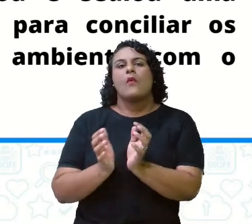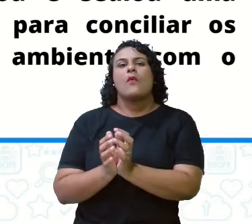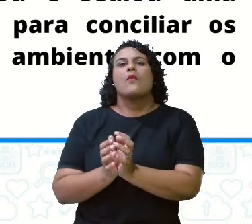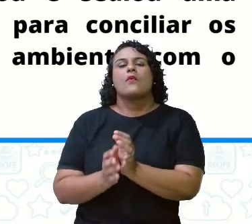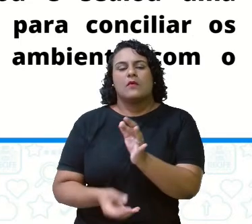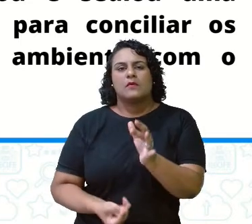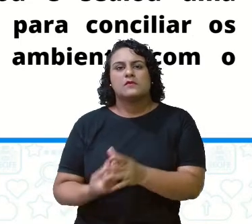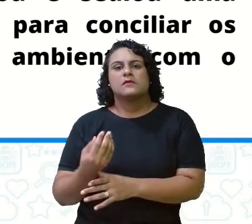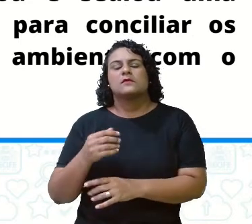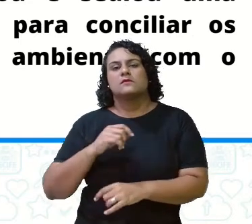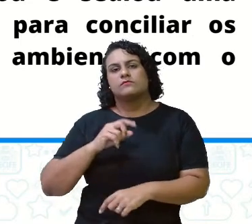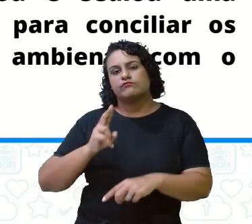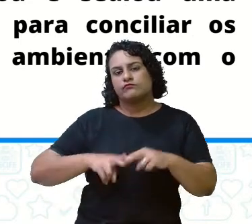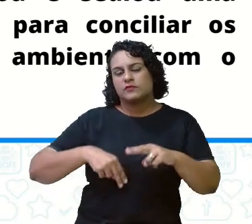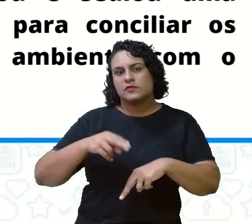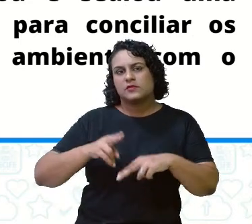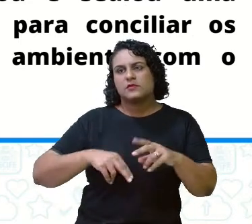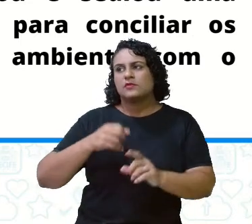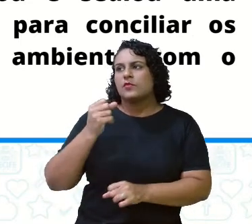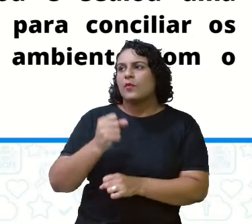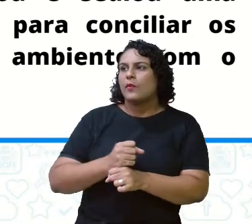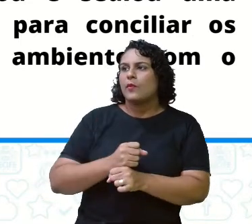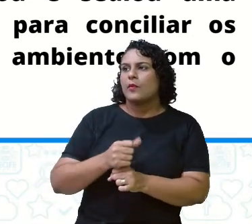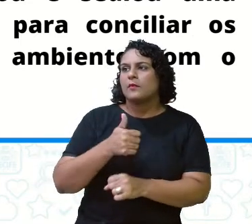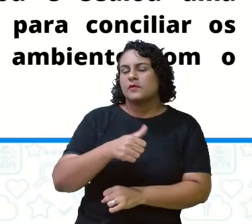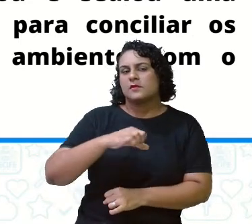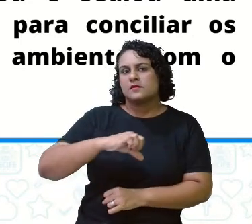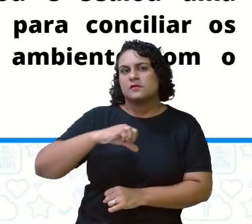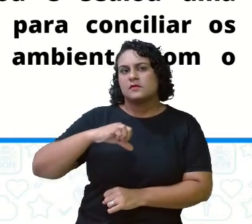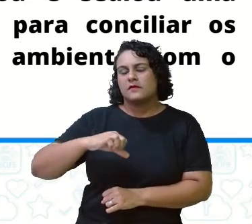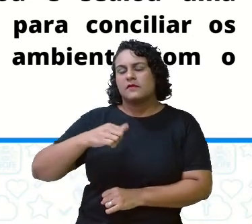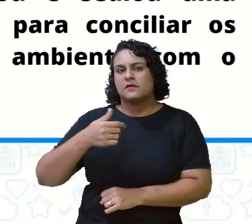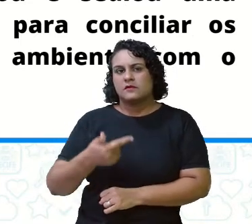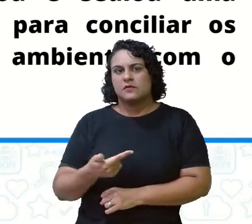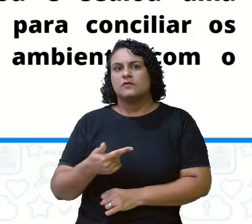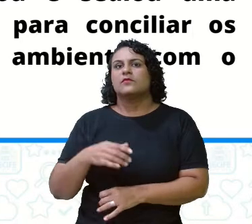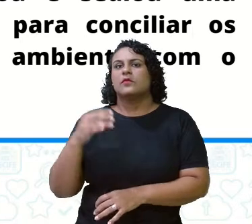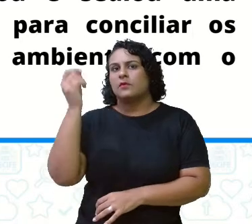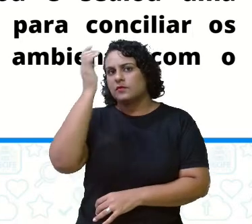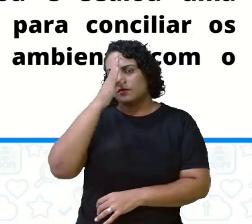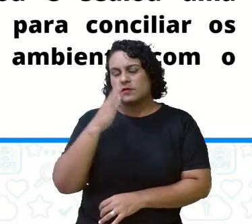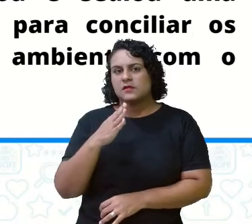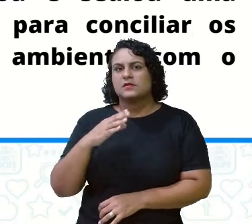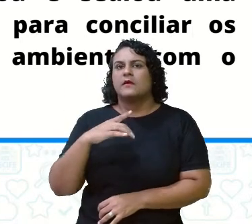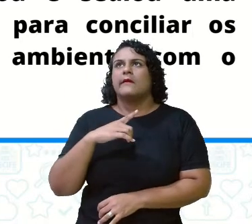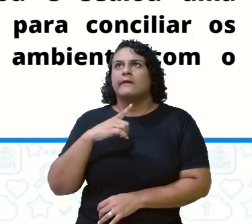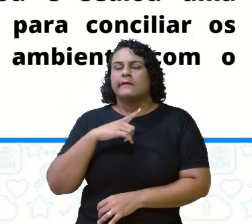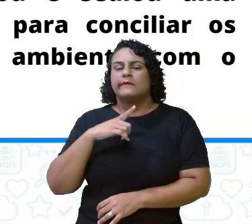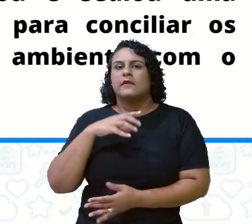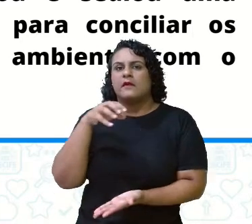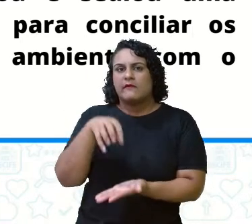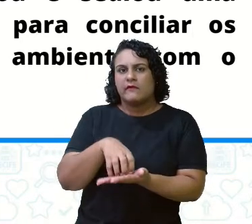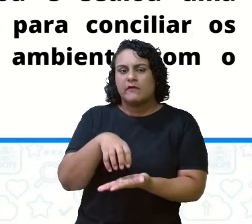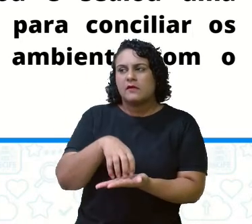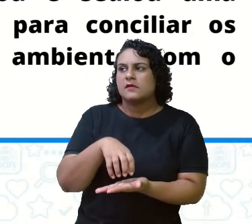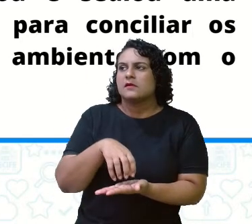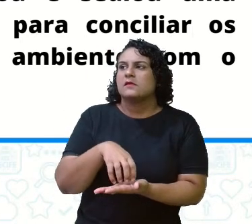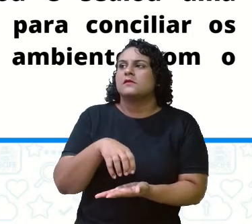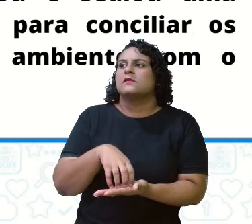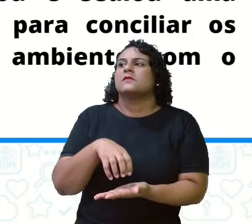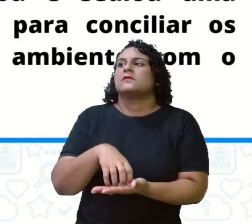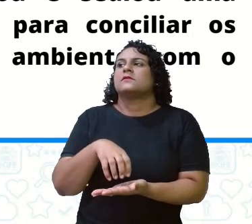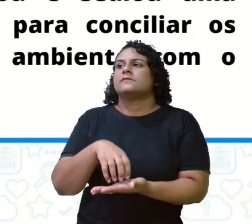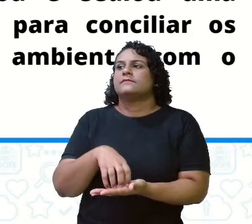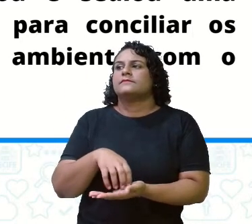junho de 1992, quando o Brasil organizou e sediou uma Conferência das Nações Unidas, a